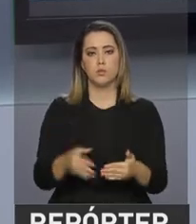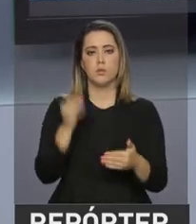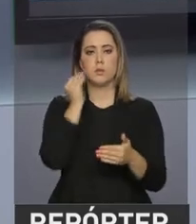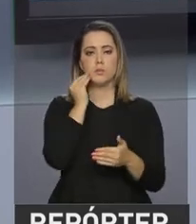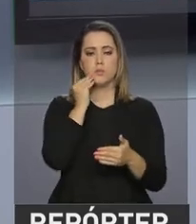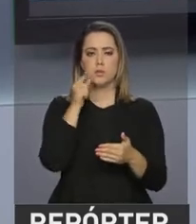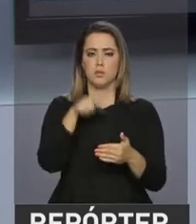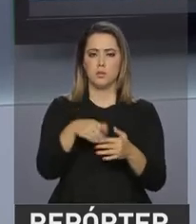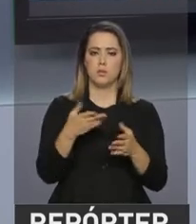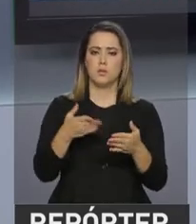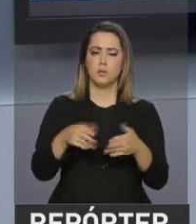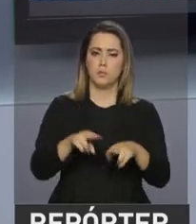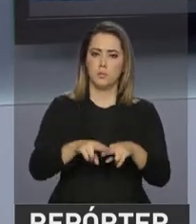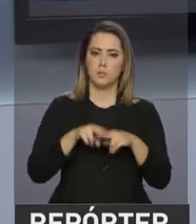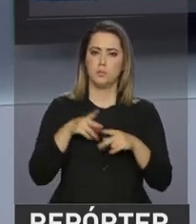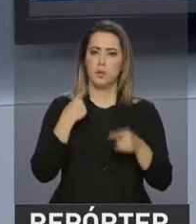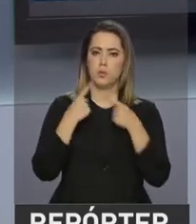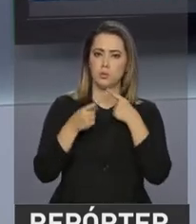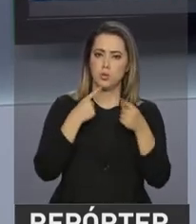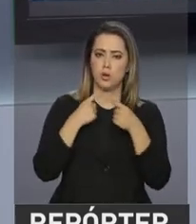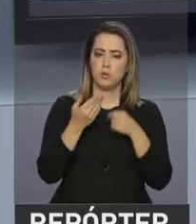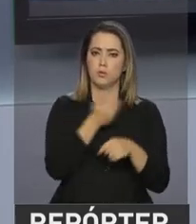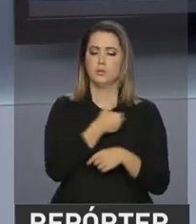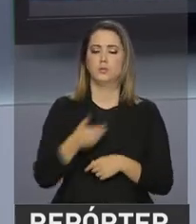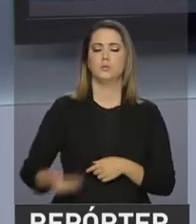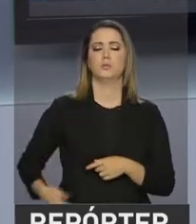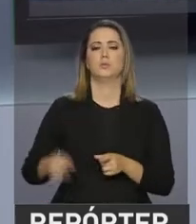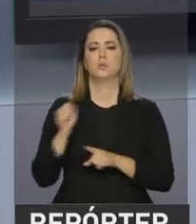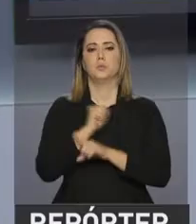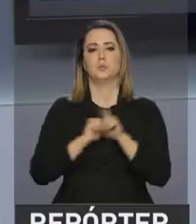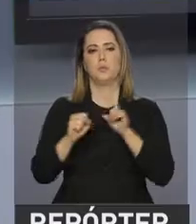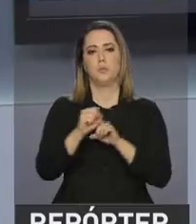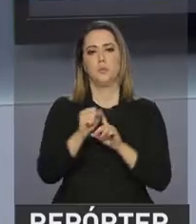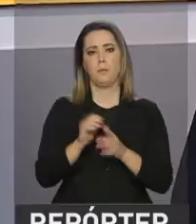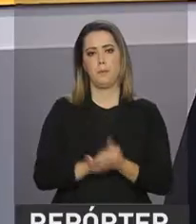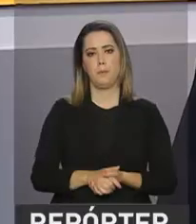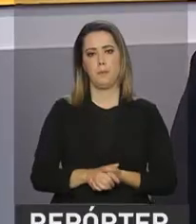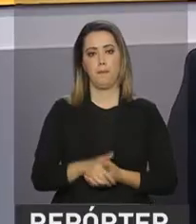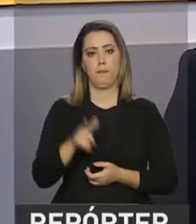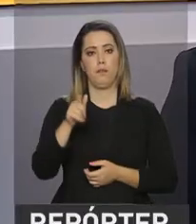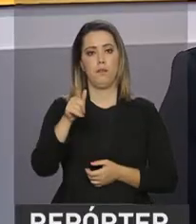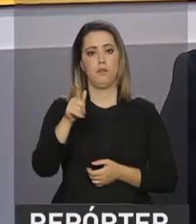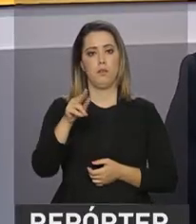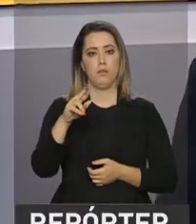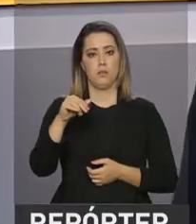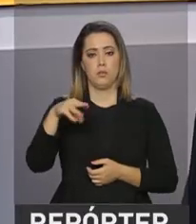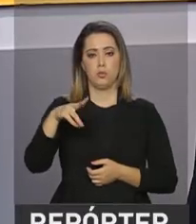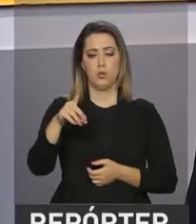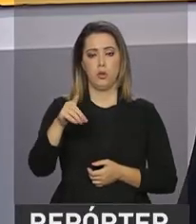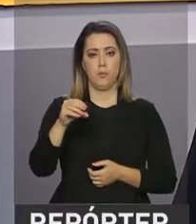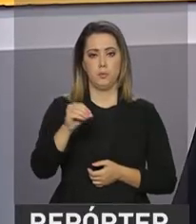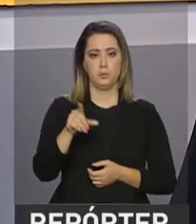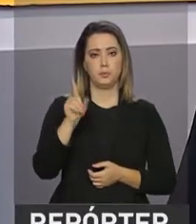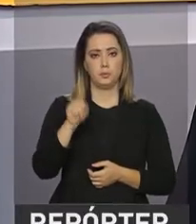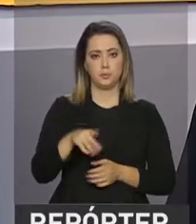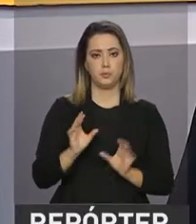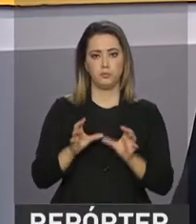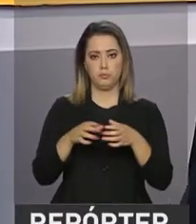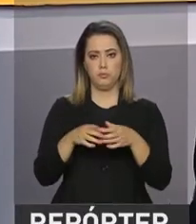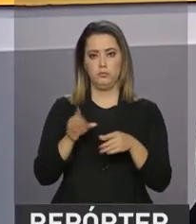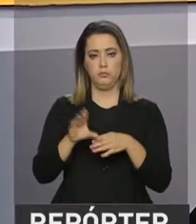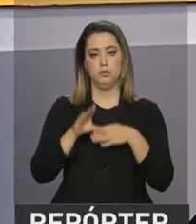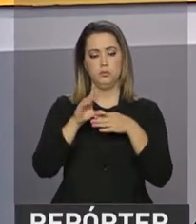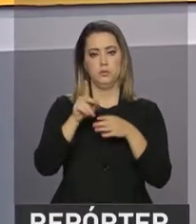à disposição em um espaço de diálogo entre o governo e a sociedade. Germano Rigotto, que é do Comitê Gestor do